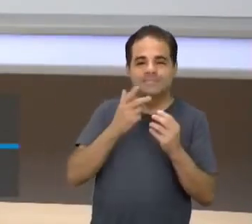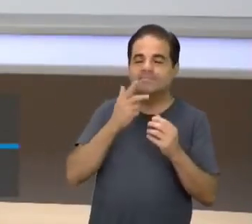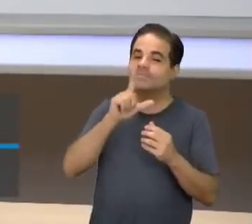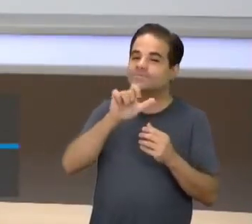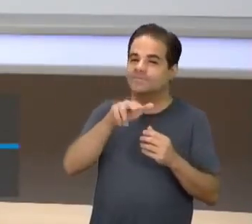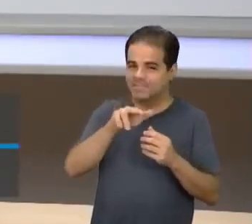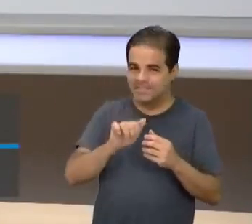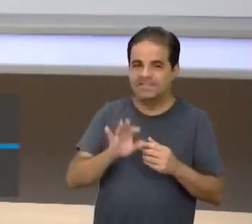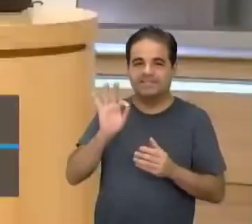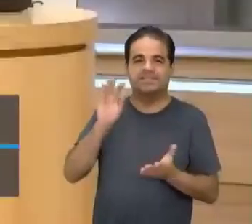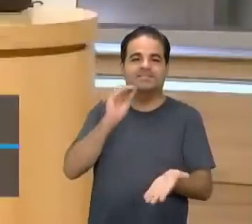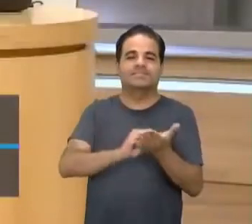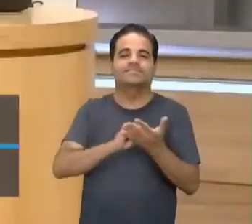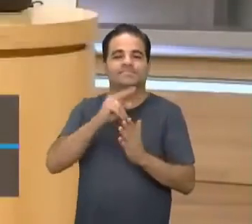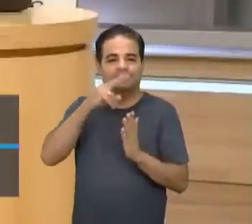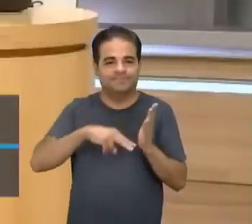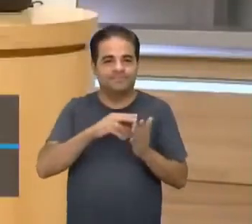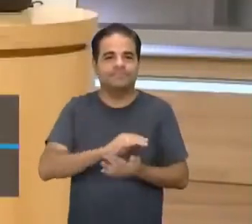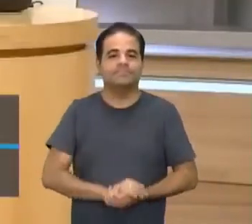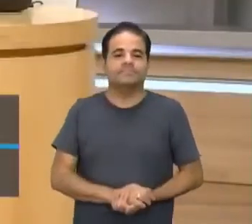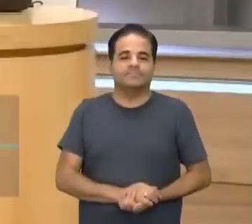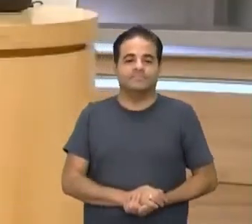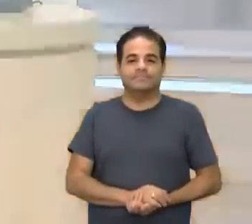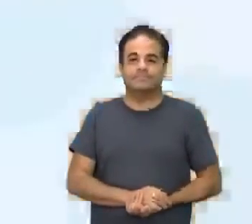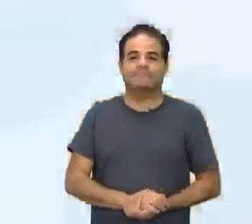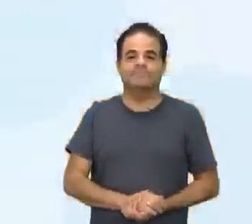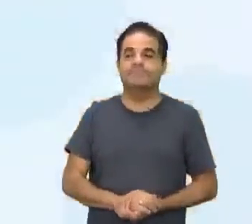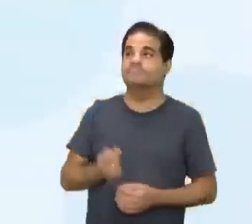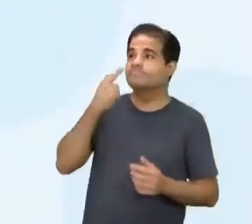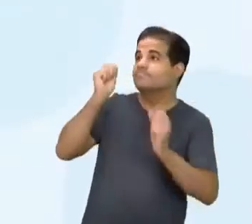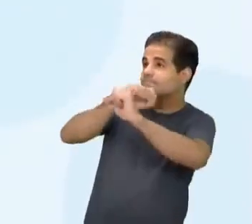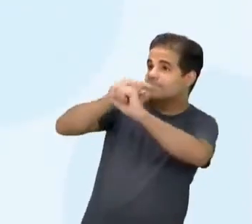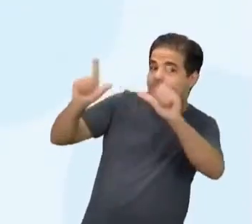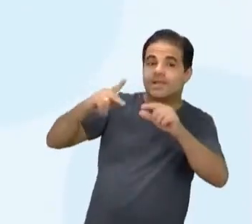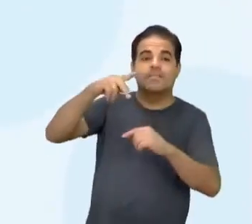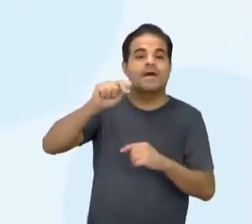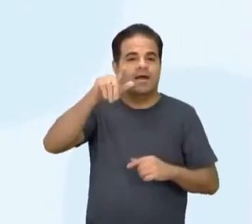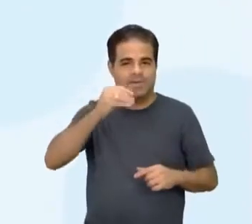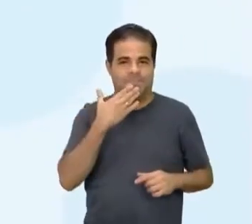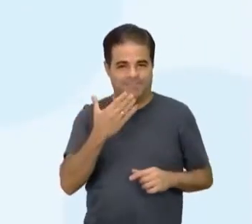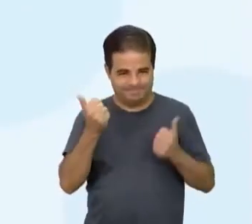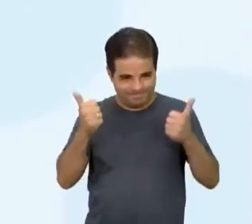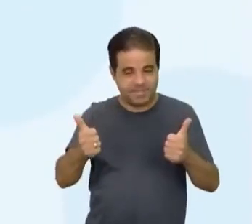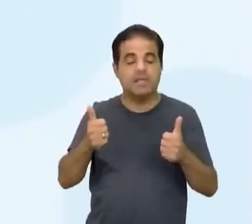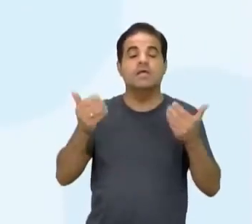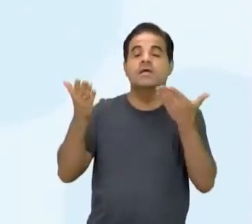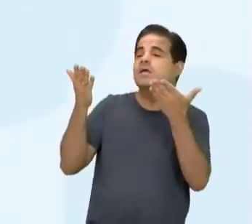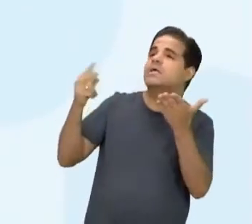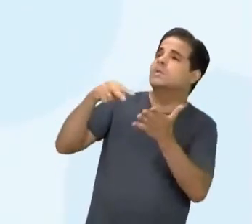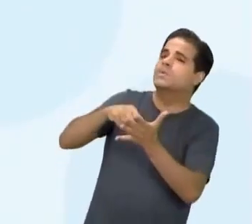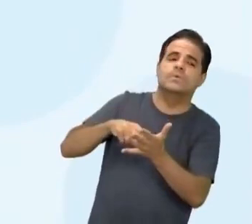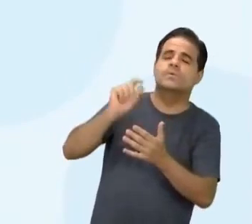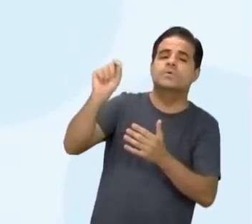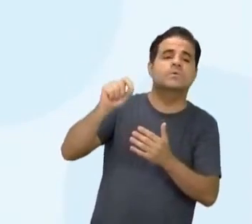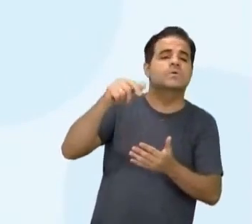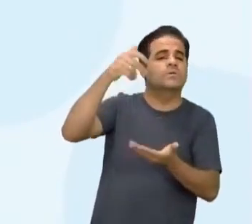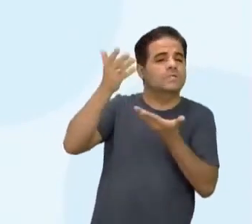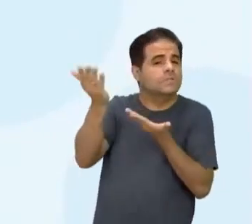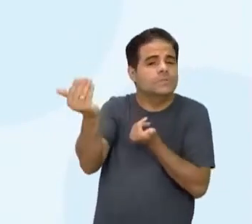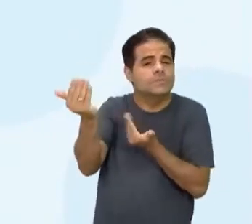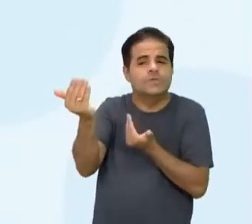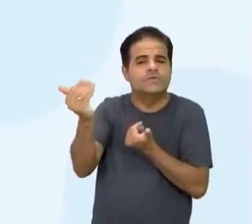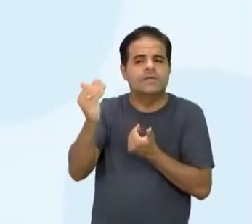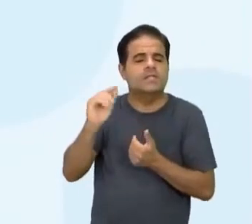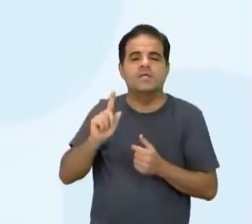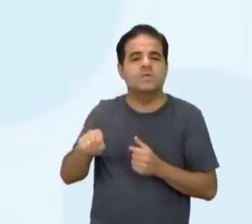Lúcia. Pronto, pessoal. Então na tela, por favor, Paulo. Aí. Então vamos lá. Protagonismo